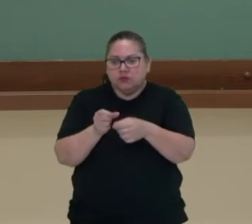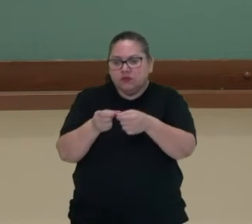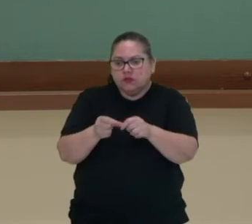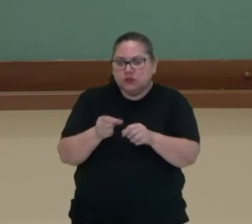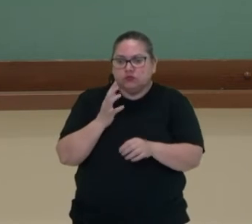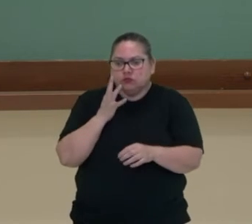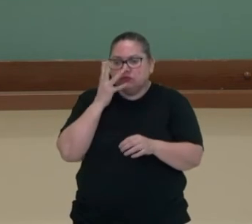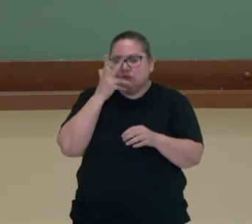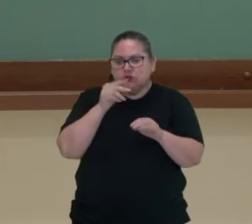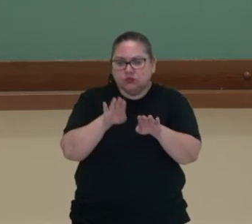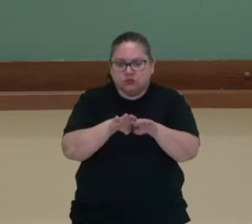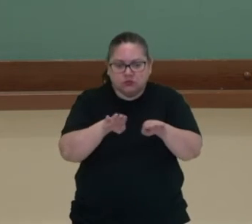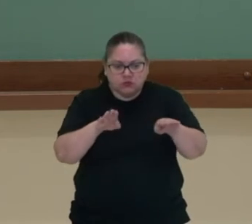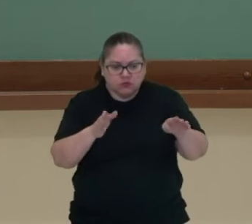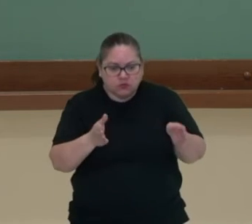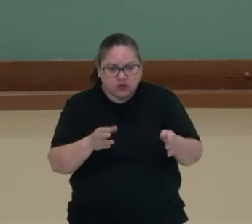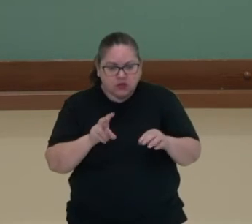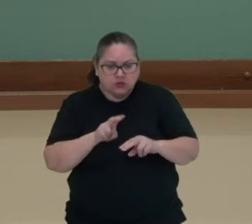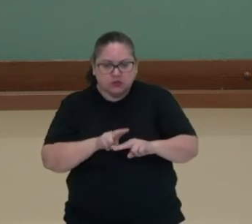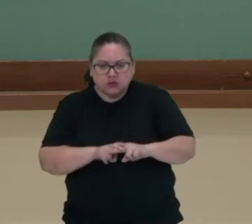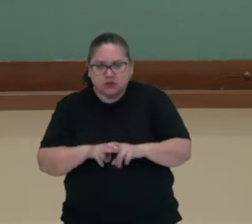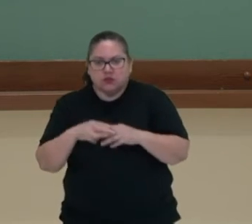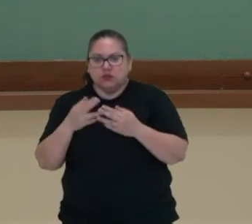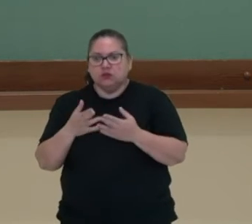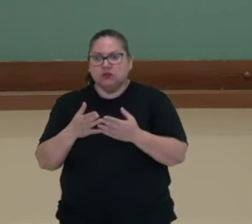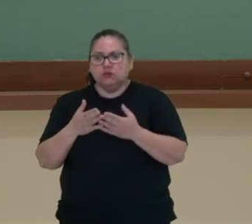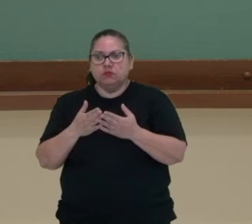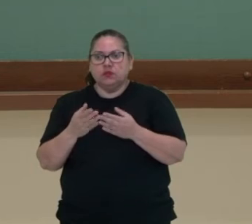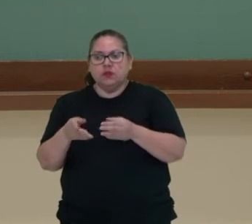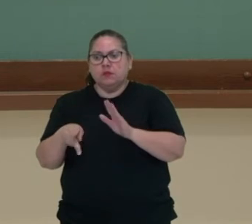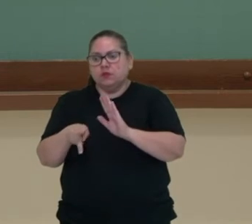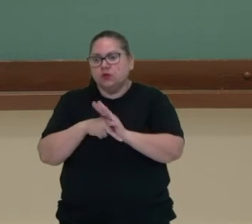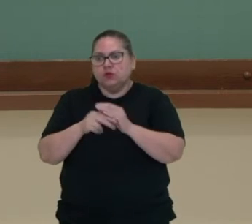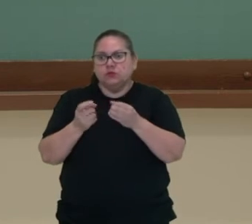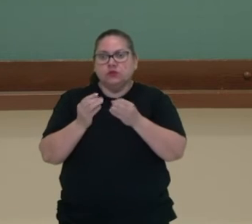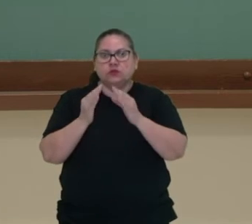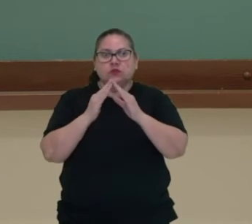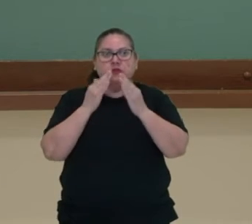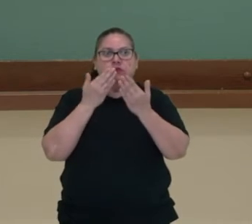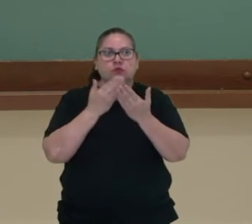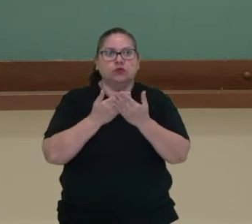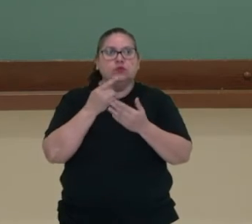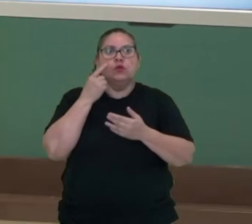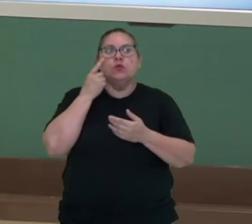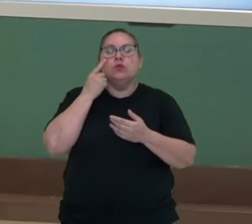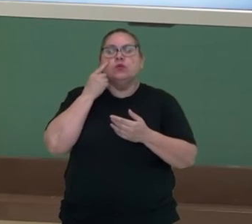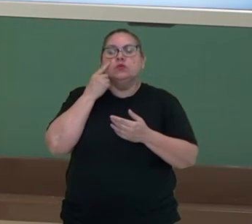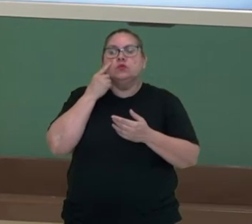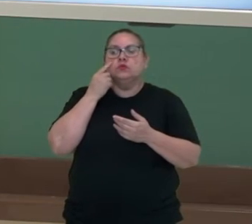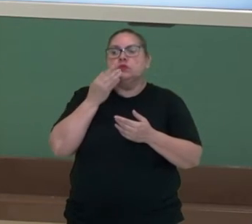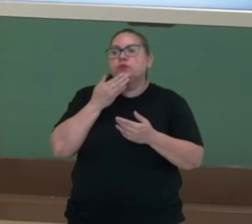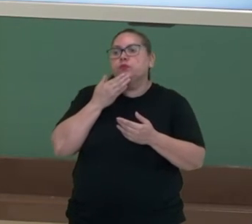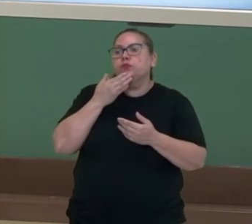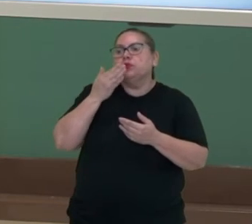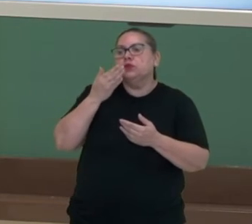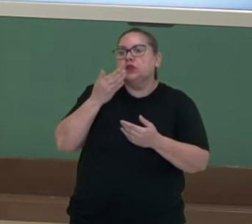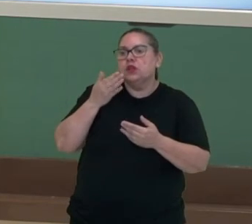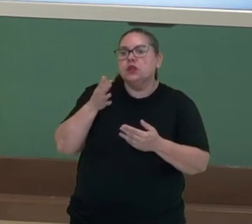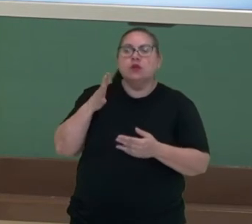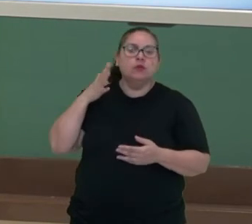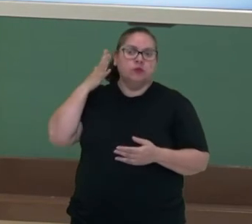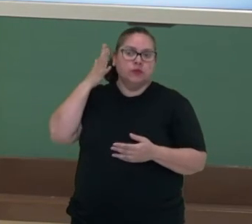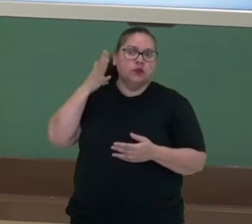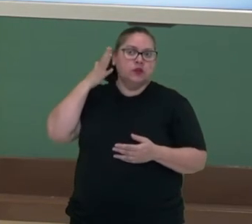nosso mobiliário, daquilo que faz parte da escola, não é mesmo? Olha aqui, ó, solicitar palestras